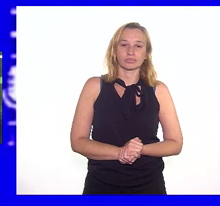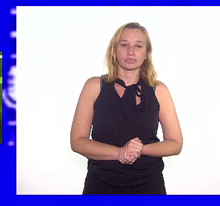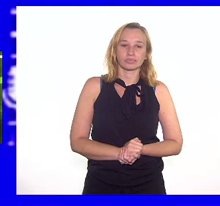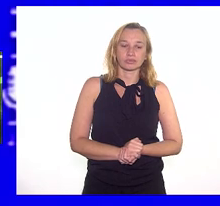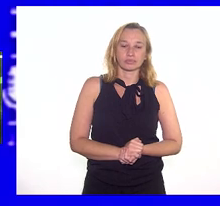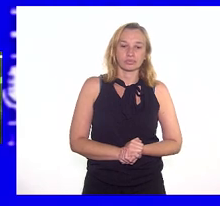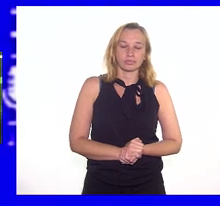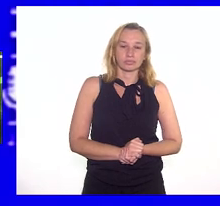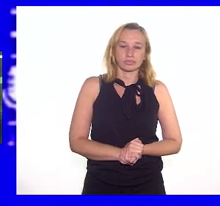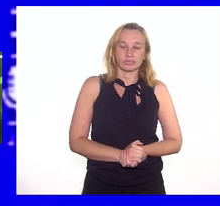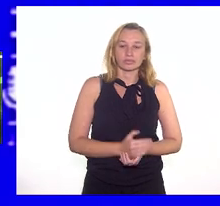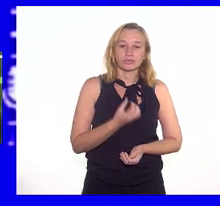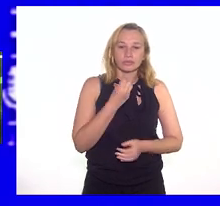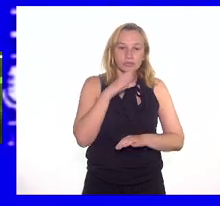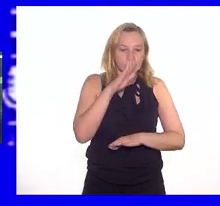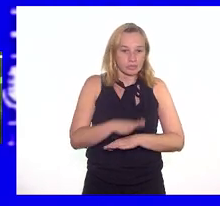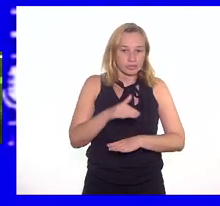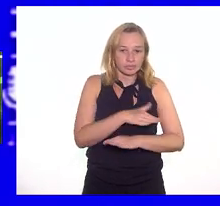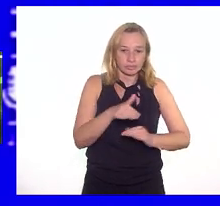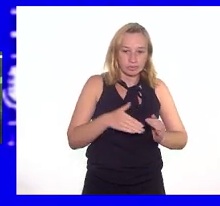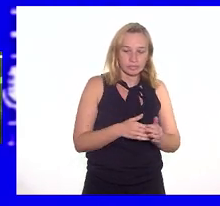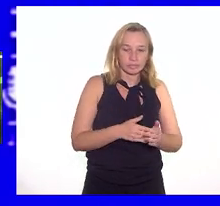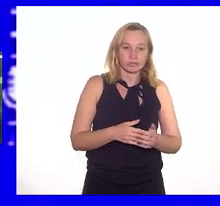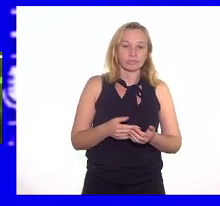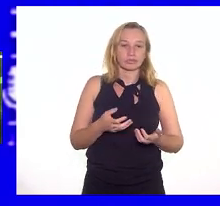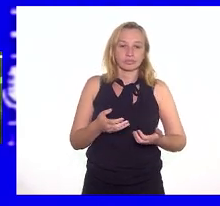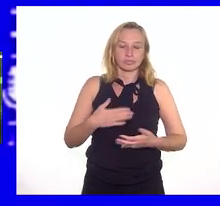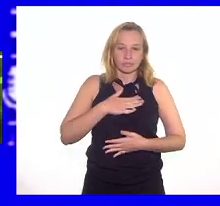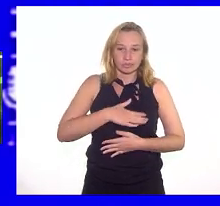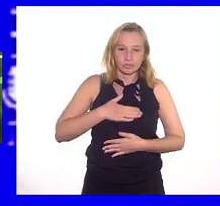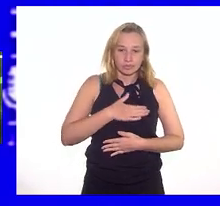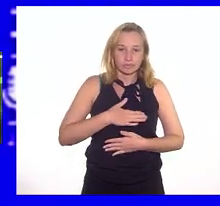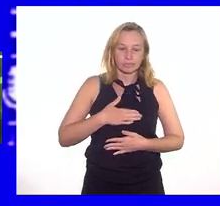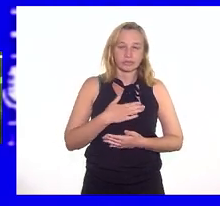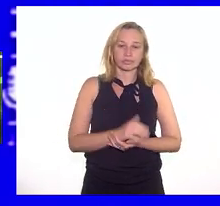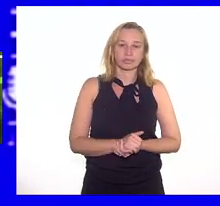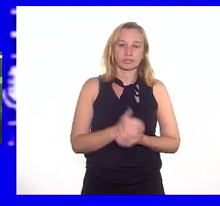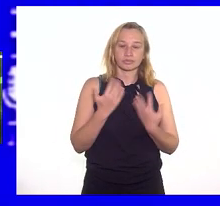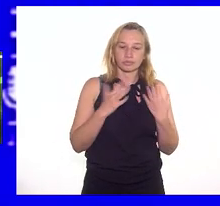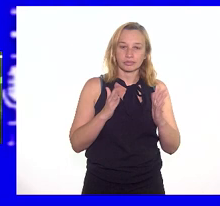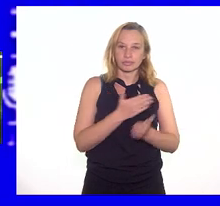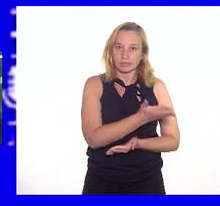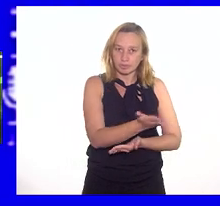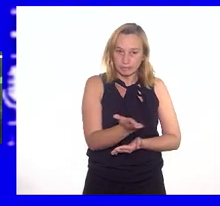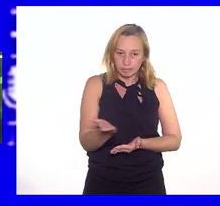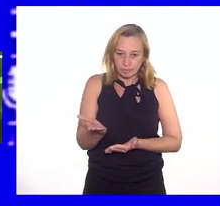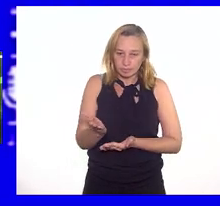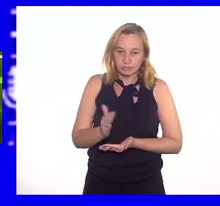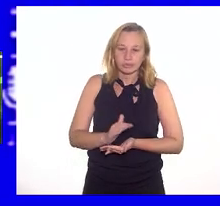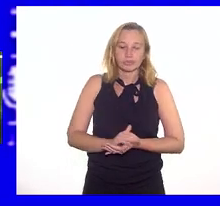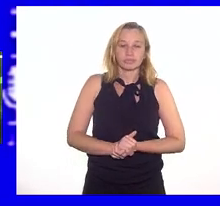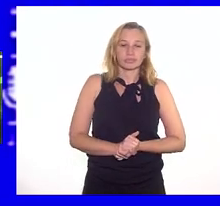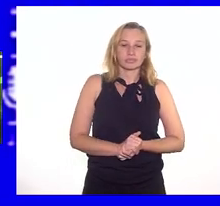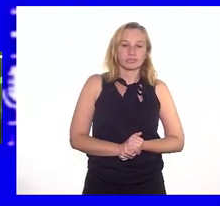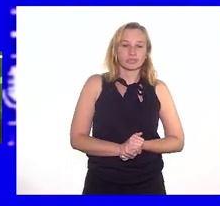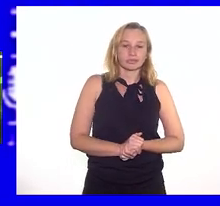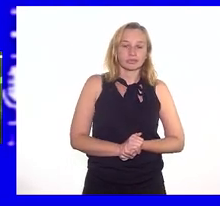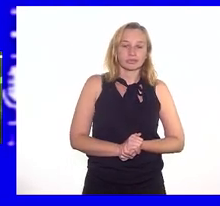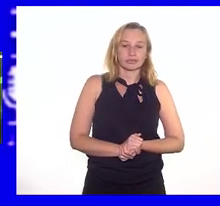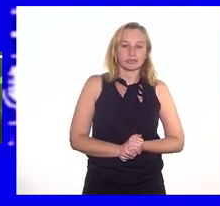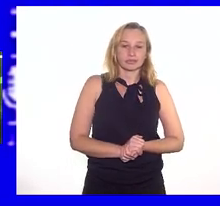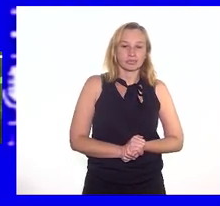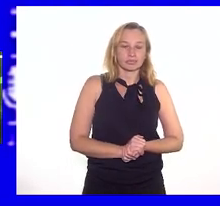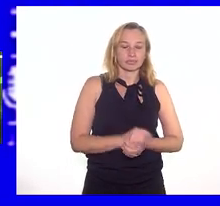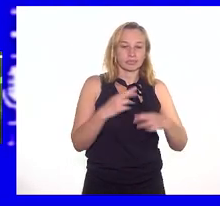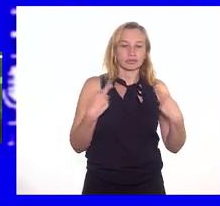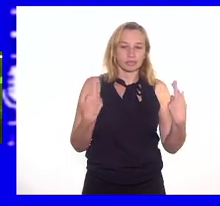Muito boa tarde a todos. Eu gostaria de cumprimentar a todos vocês, todas e todos, presentes nessa